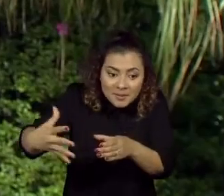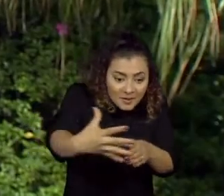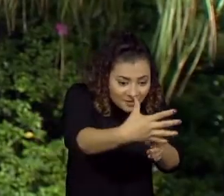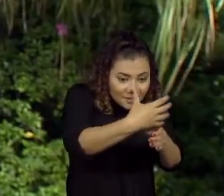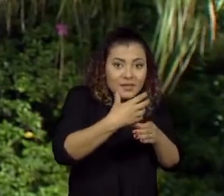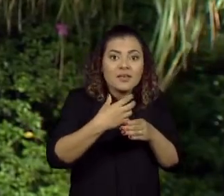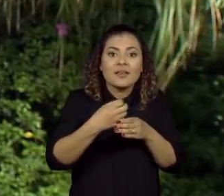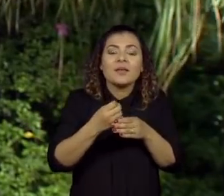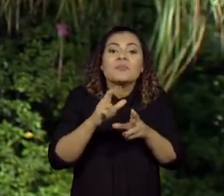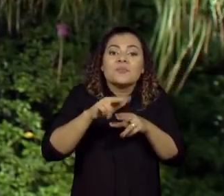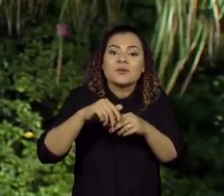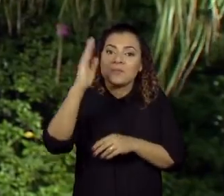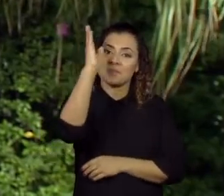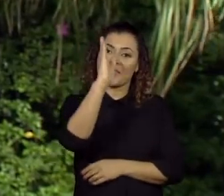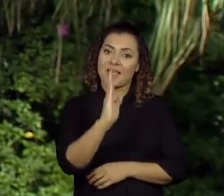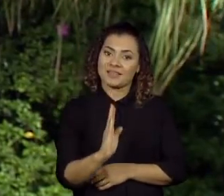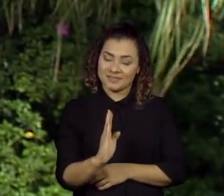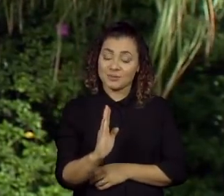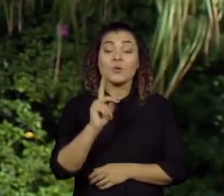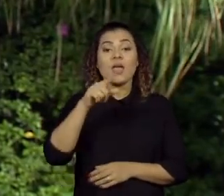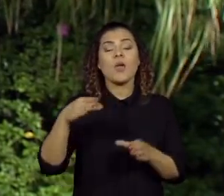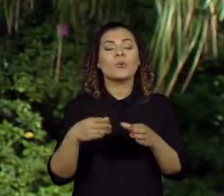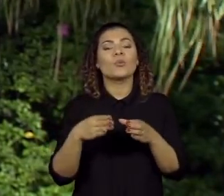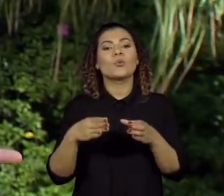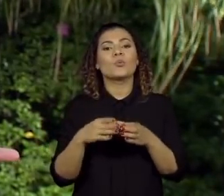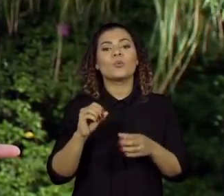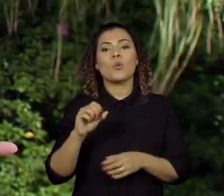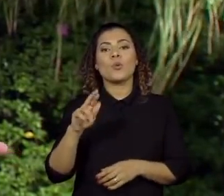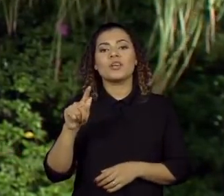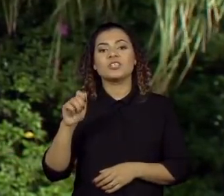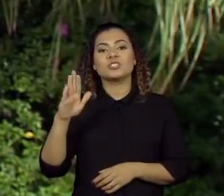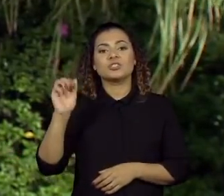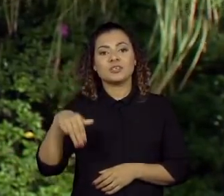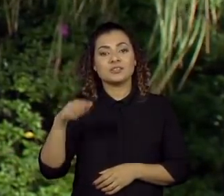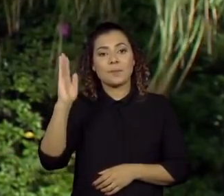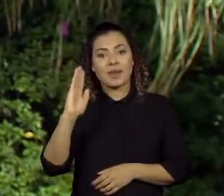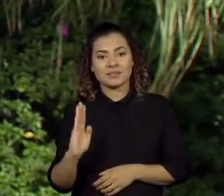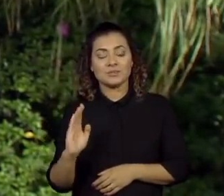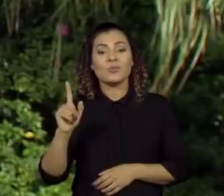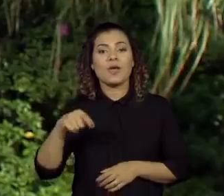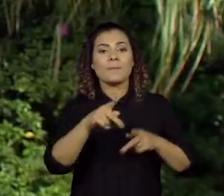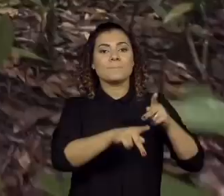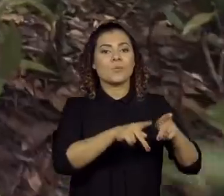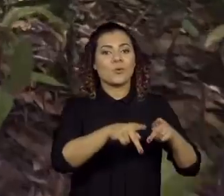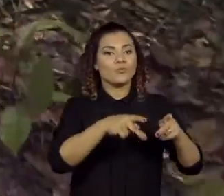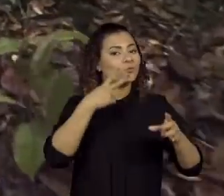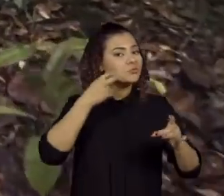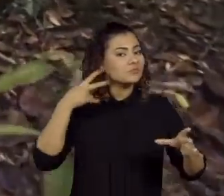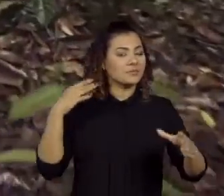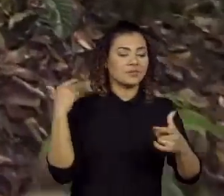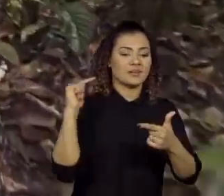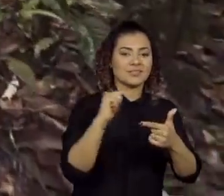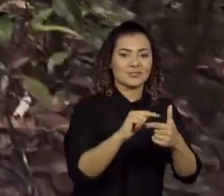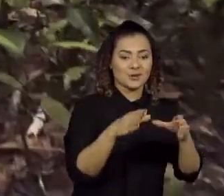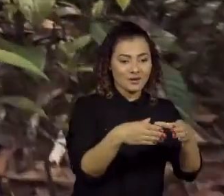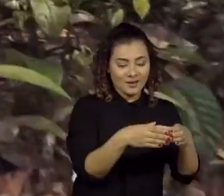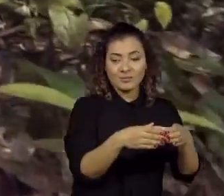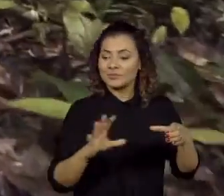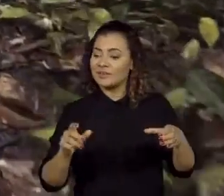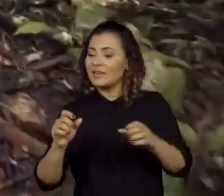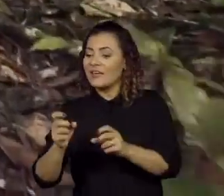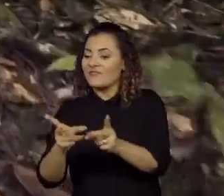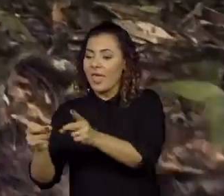da Origens Brasil, rede que conecta empresas e povos da floresta.